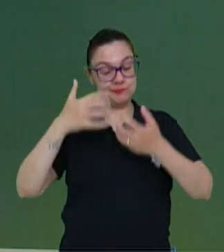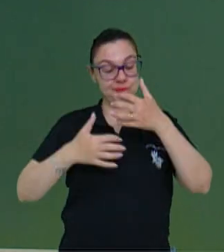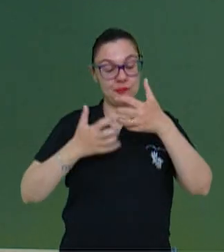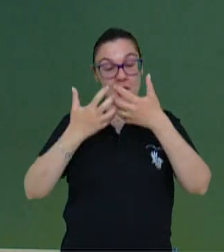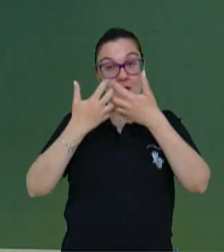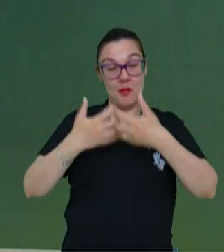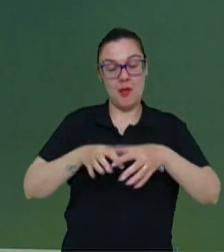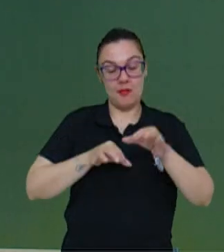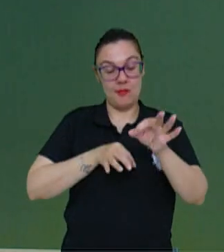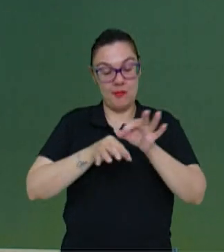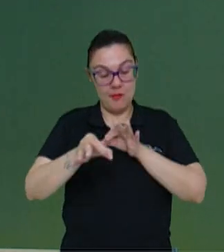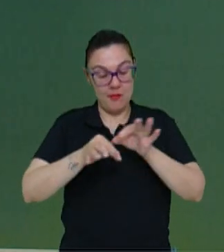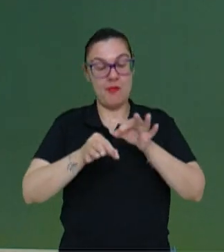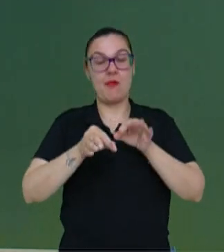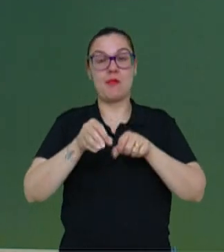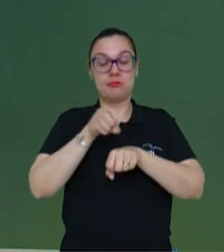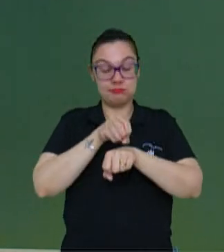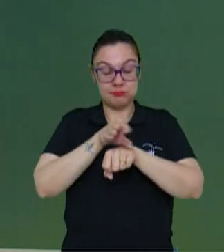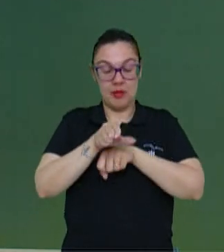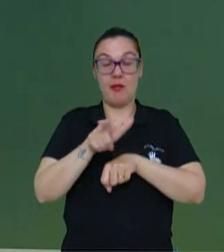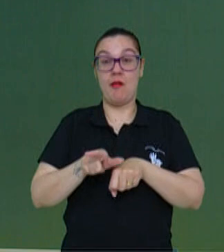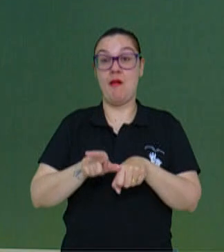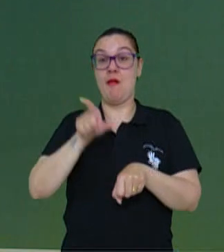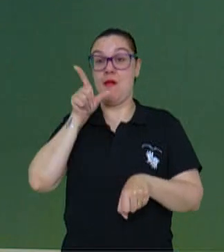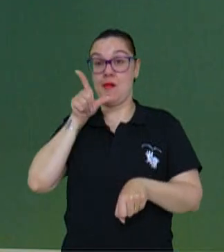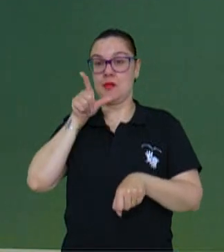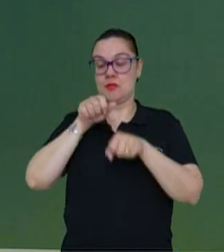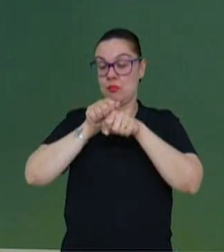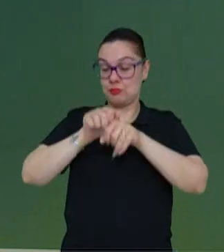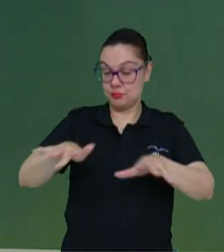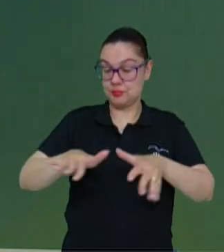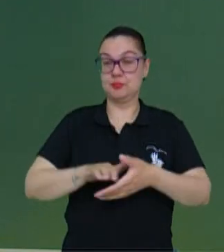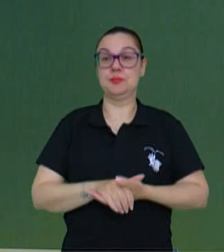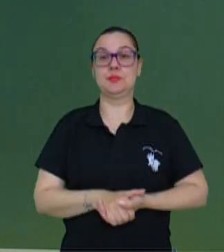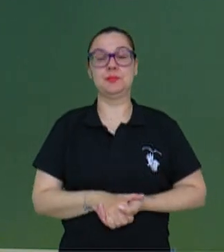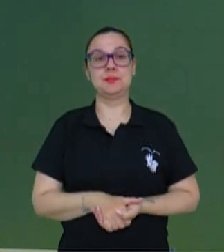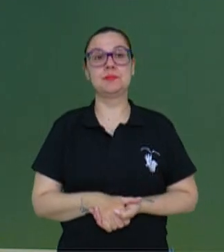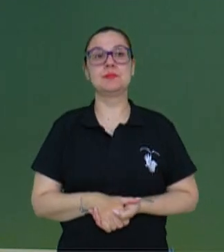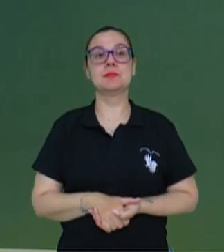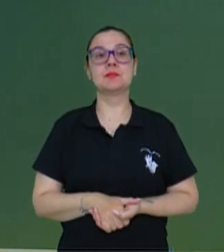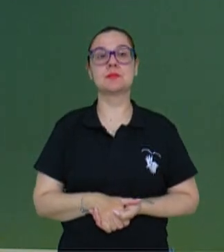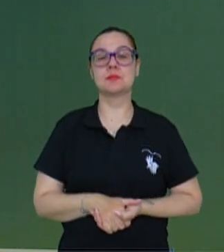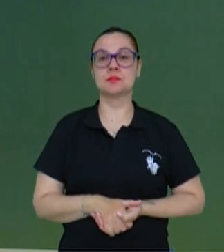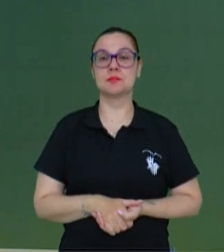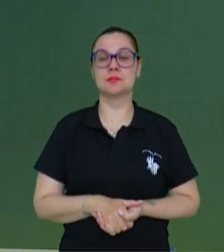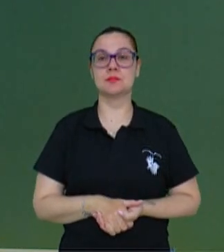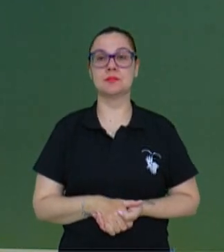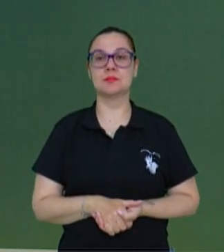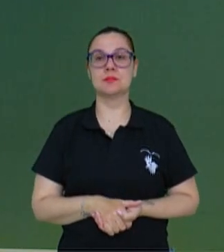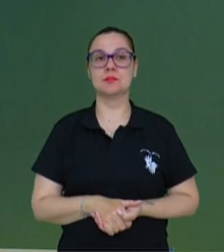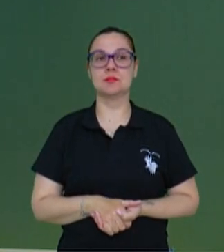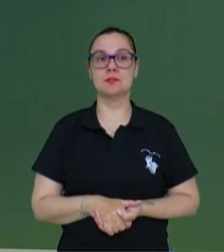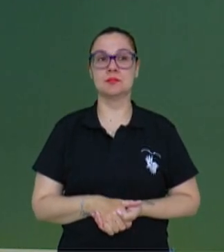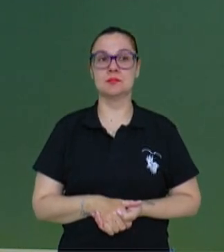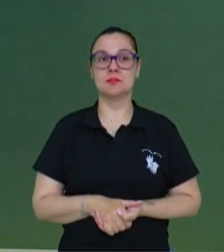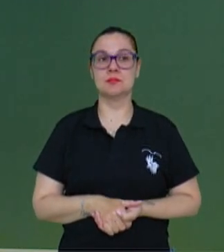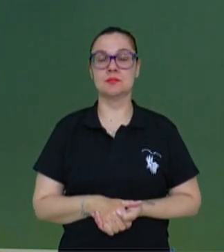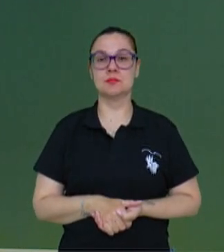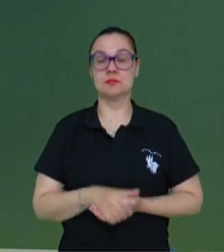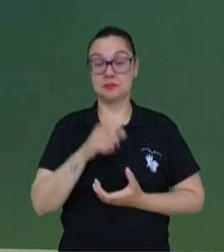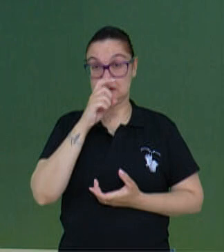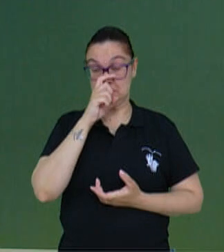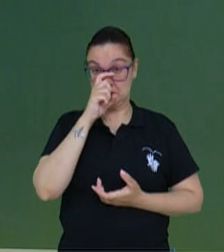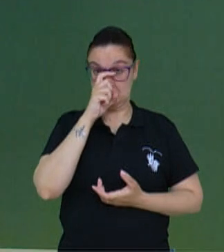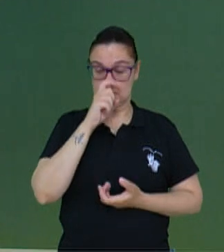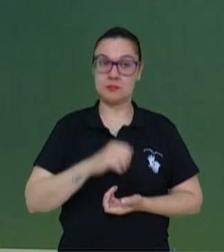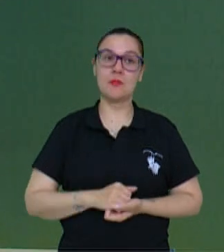bem, planejar a mensagem antes de emiti-la. Vamos saber um pouco sobre a enumeração em língua